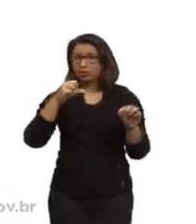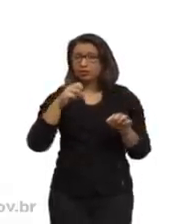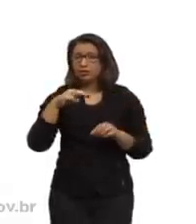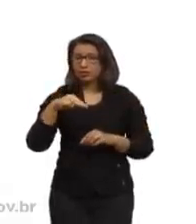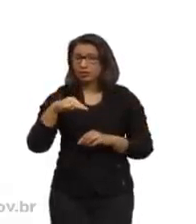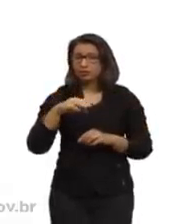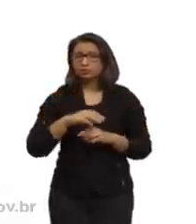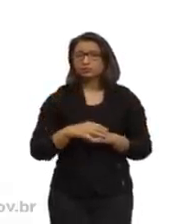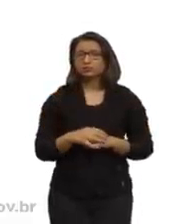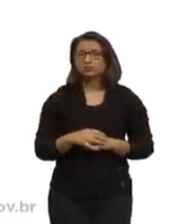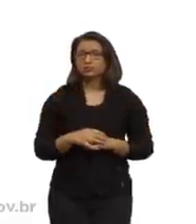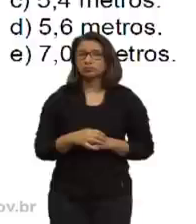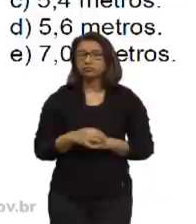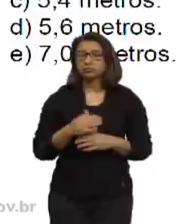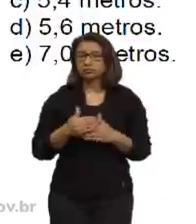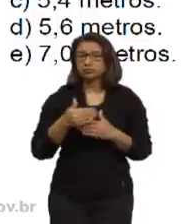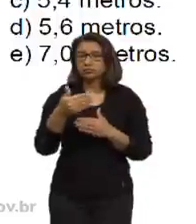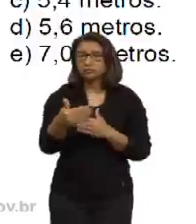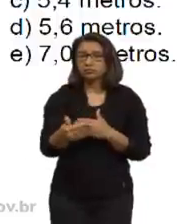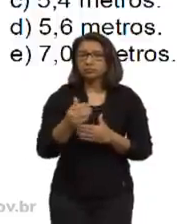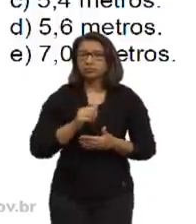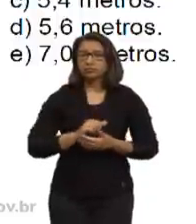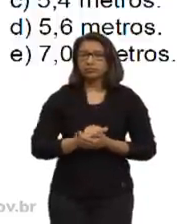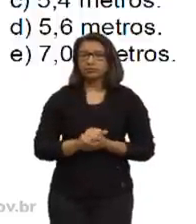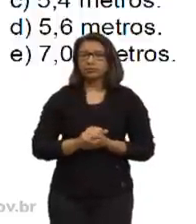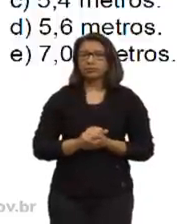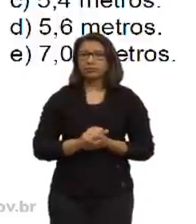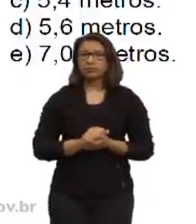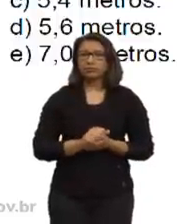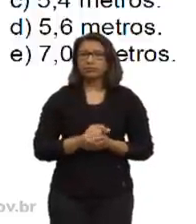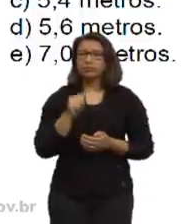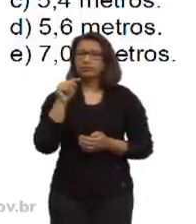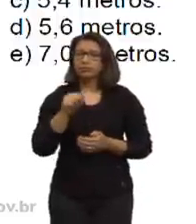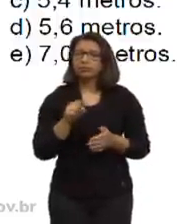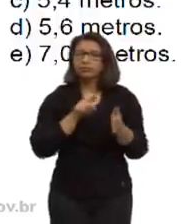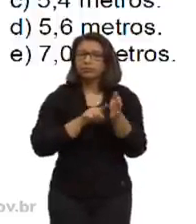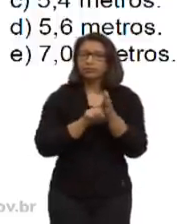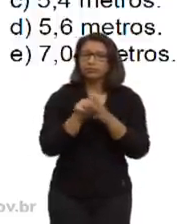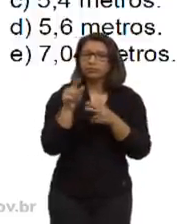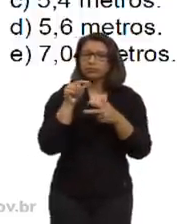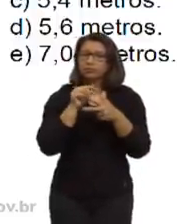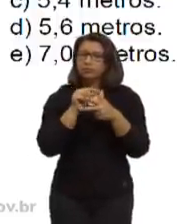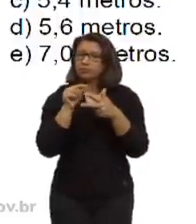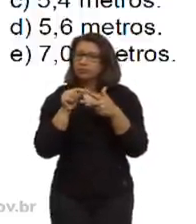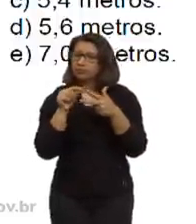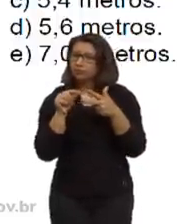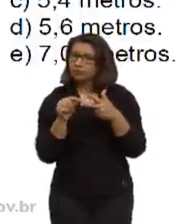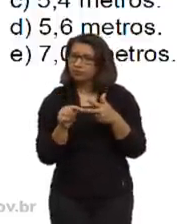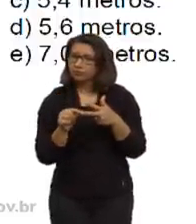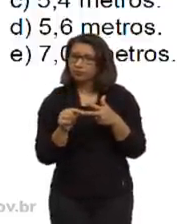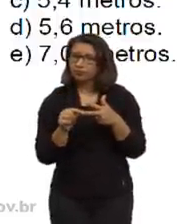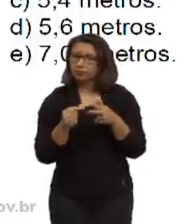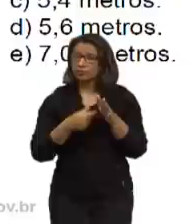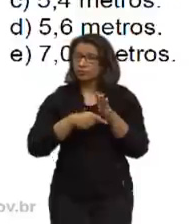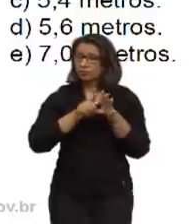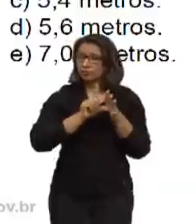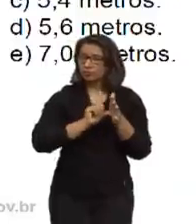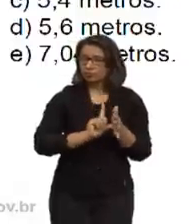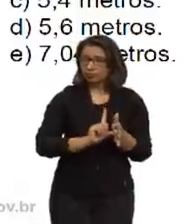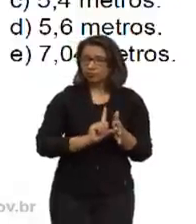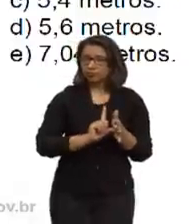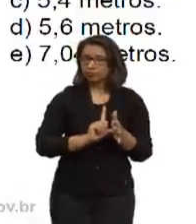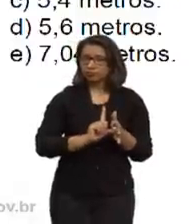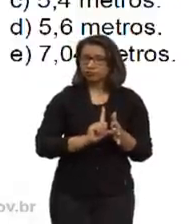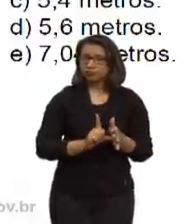Certo? Então, vamos adiante. Essa é uma questão do Enem. Ah, então, aquelas anteriores ali que eu